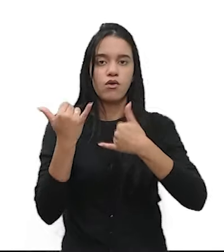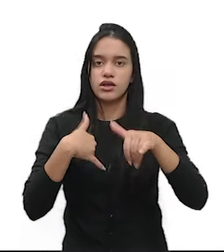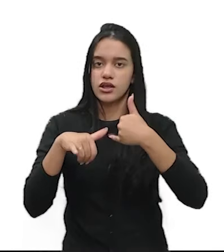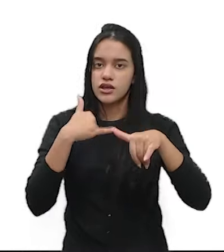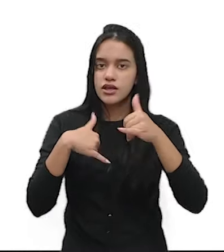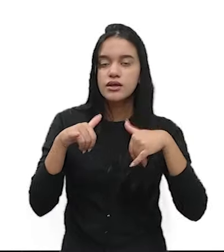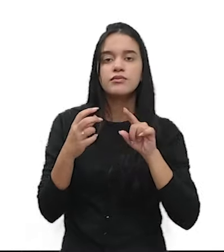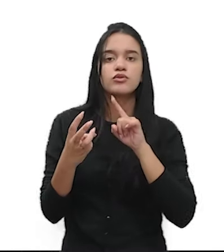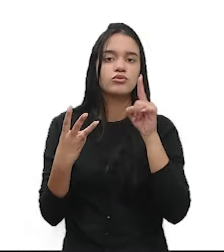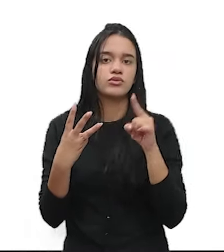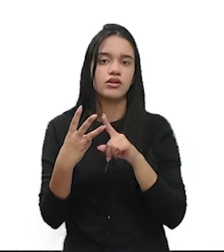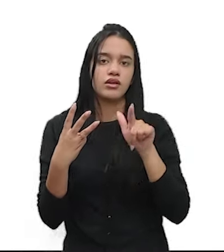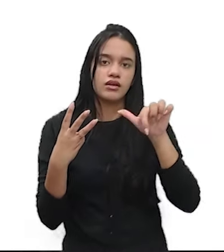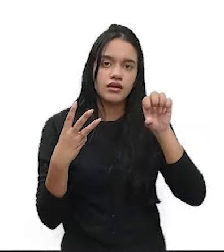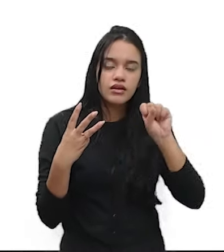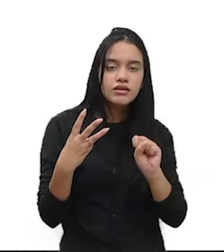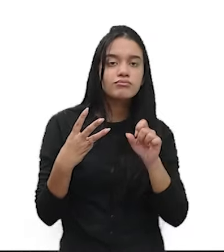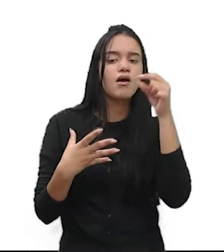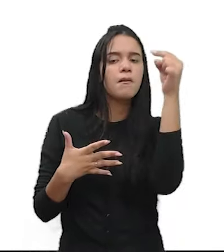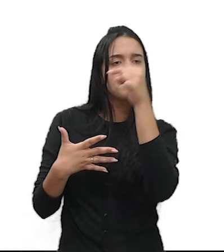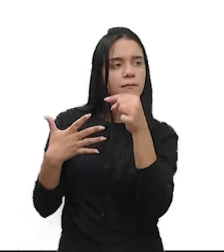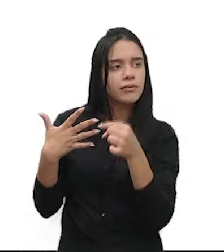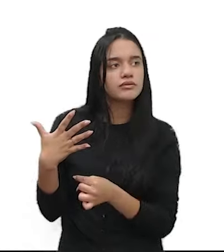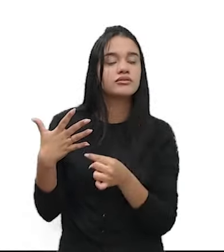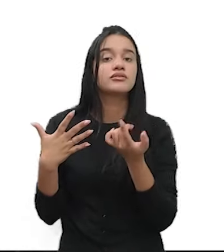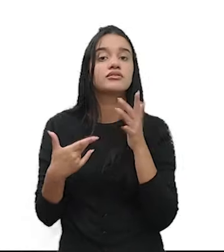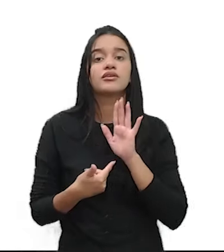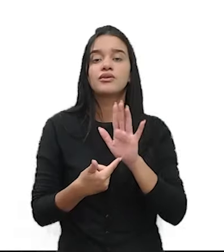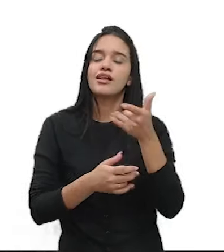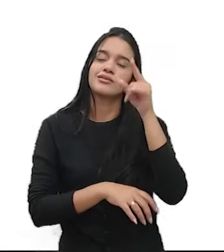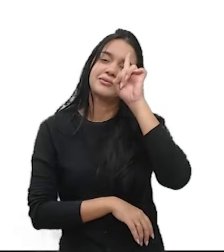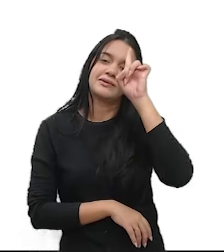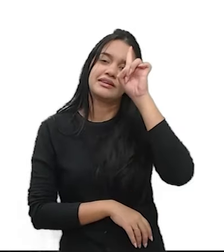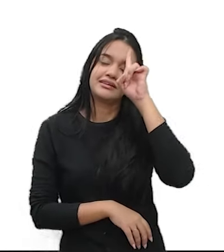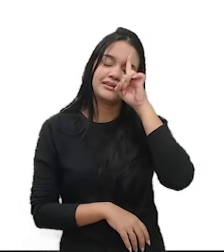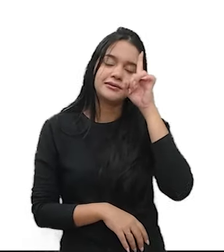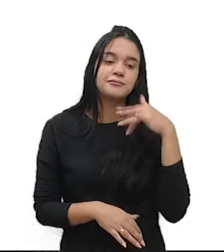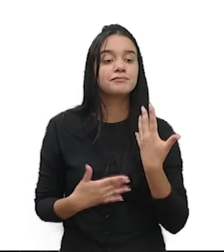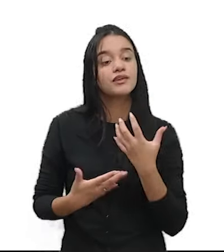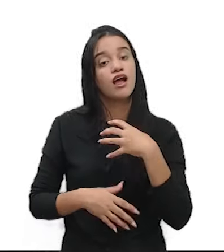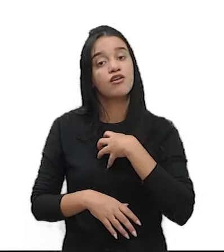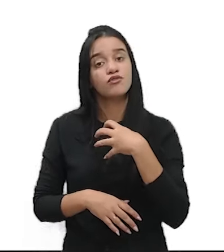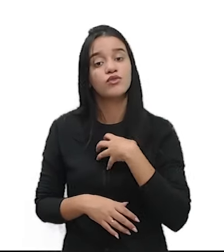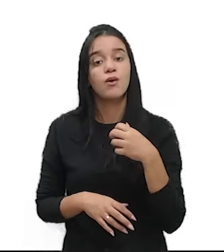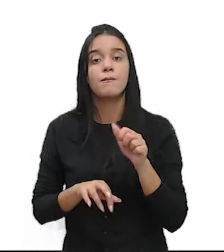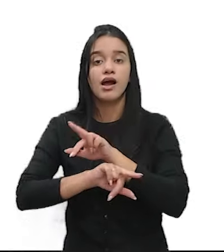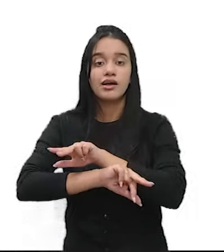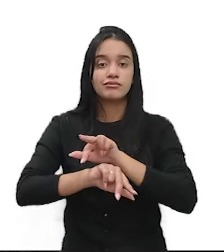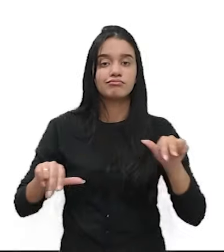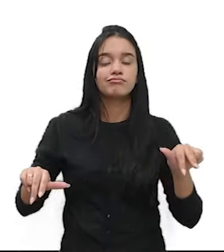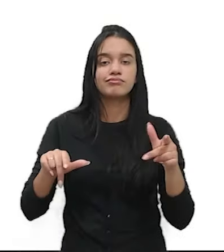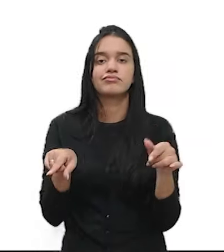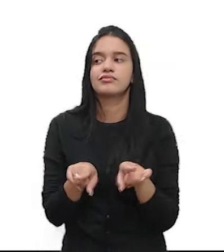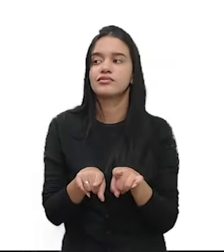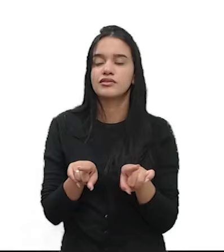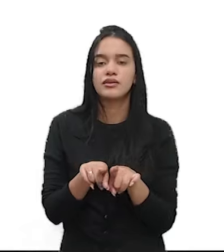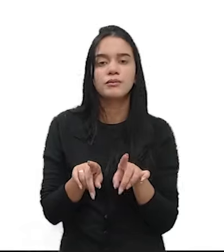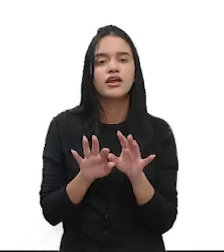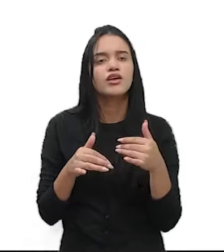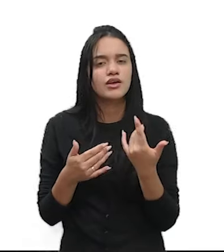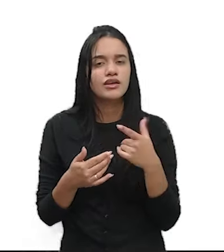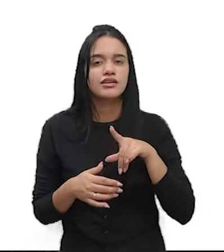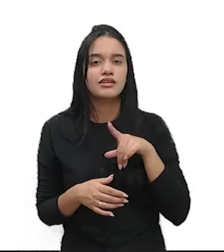gás carbônico tá esses extintores estão no nosso dia a dia e há formas de diferenciar além daquela indicação que está